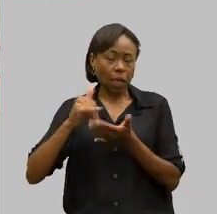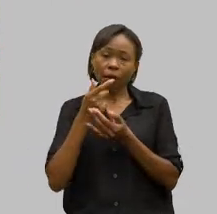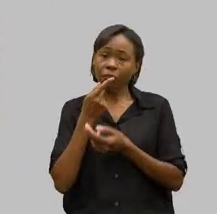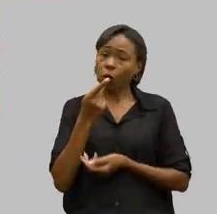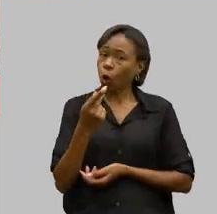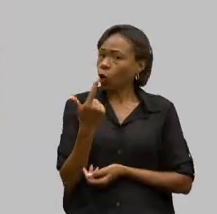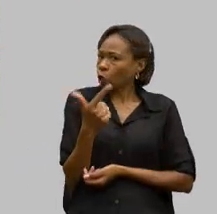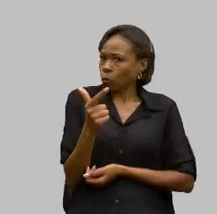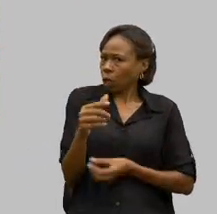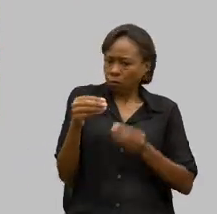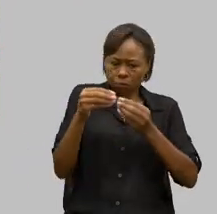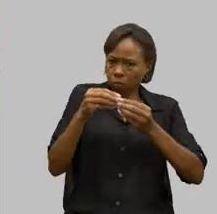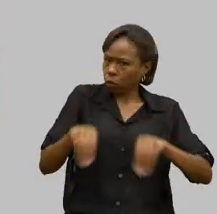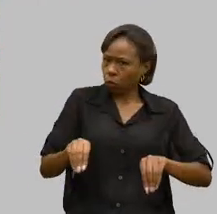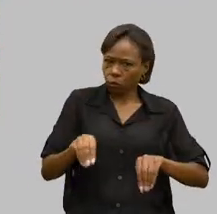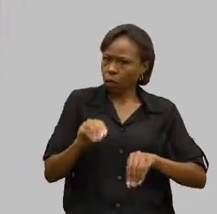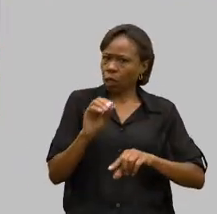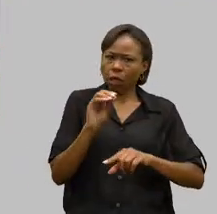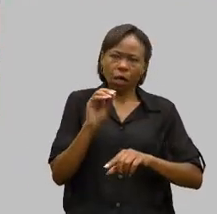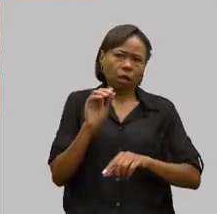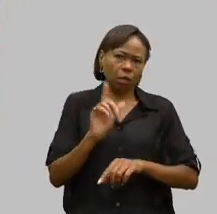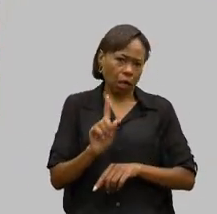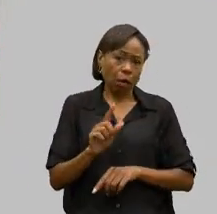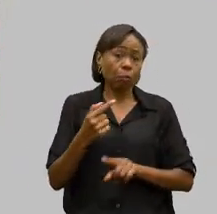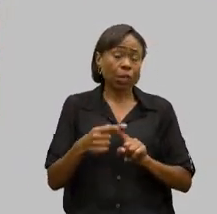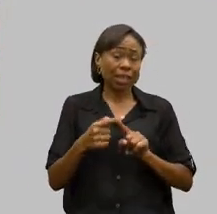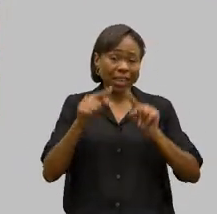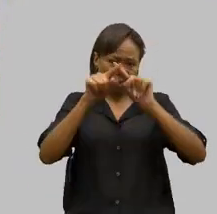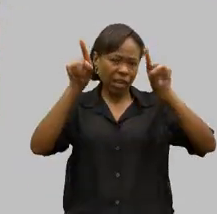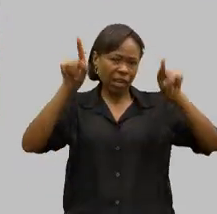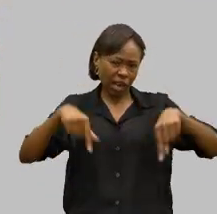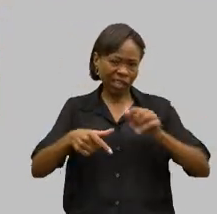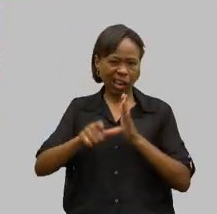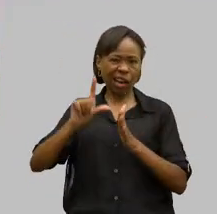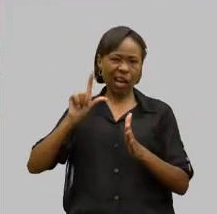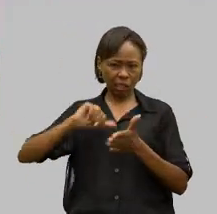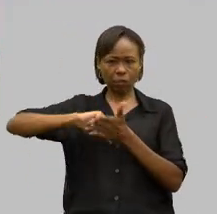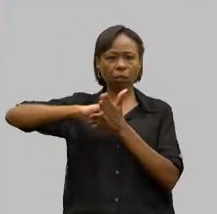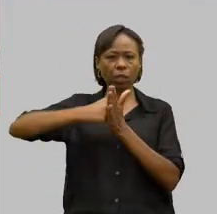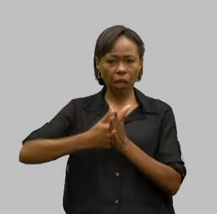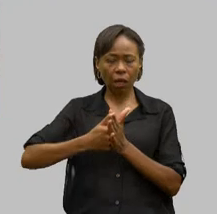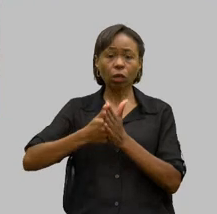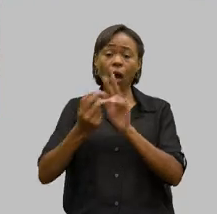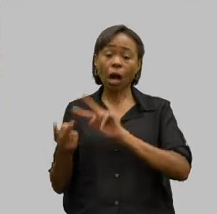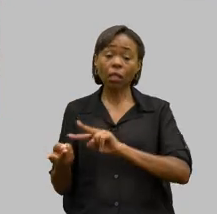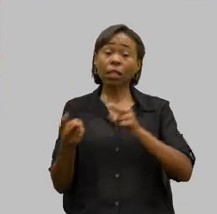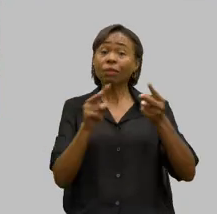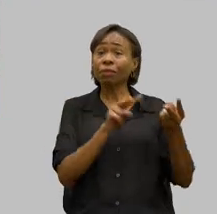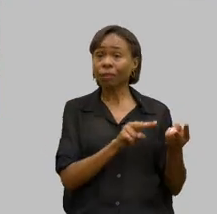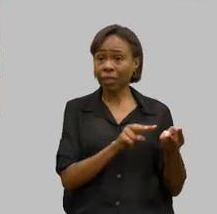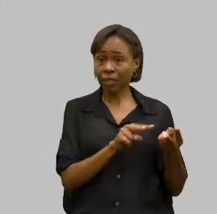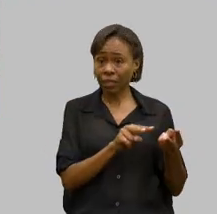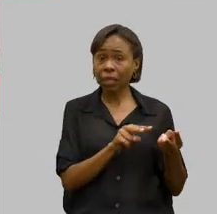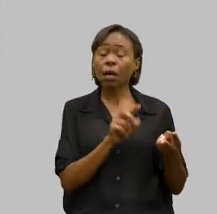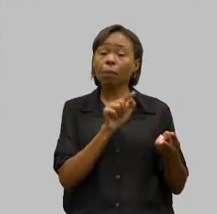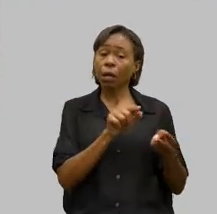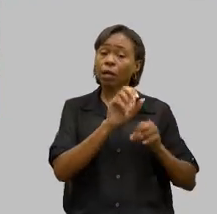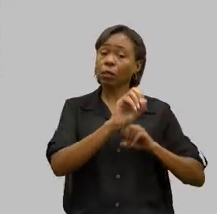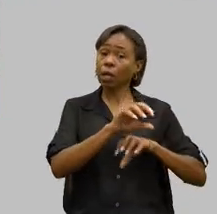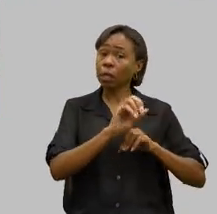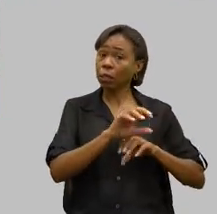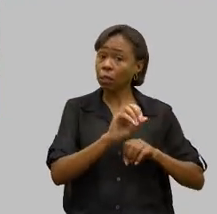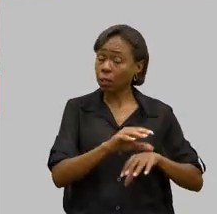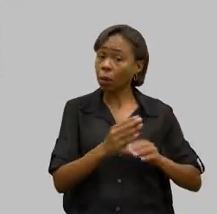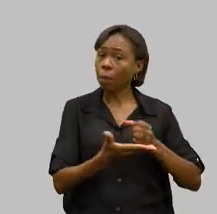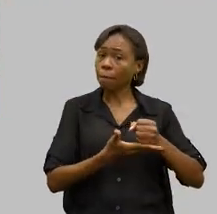prejuízo para a secretaria de Estado de Educação, já que esses cargos estavam bloqueados, que nós iremos transferir para a educação básica também, porém, vai ser para o colégio Tiradentes.